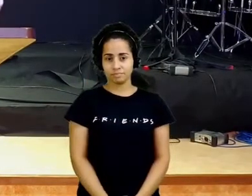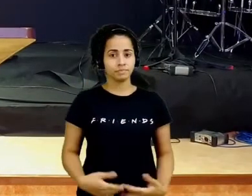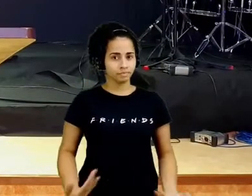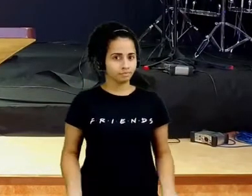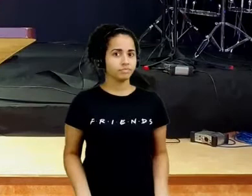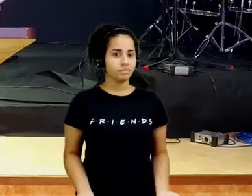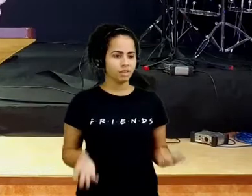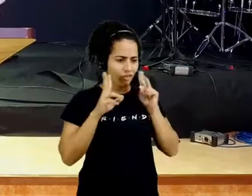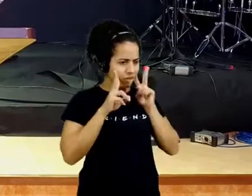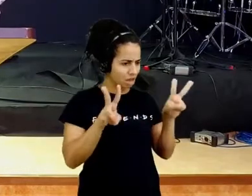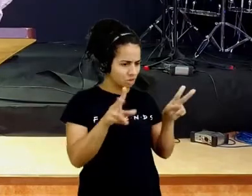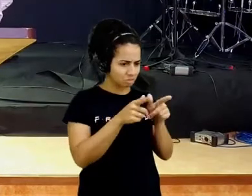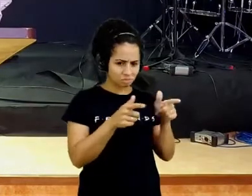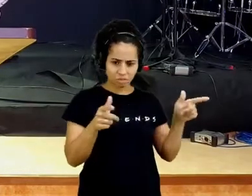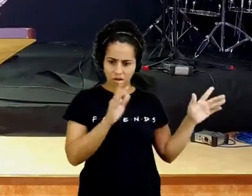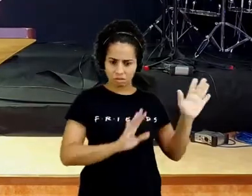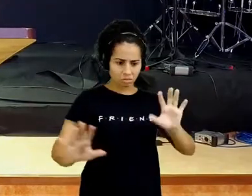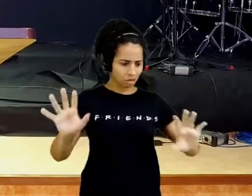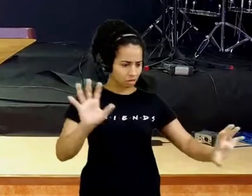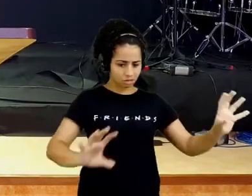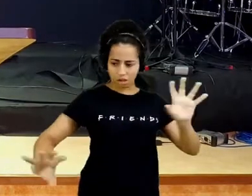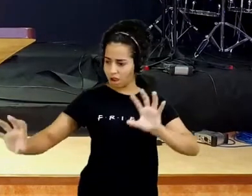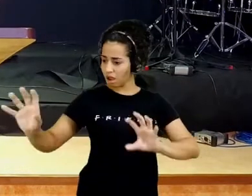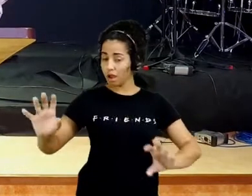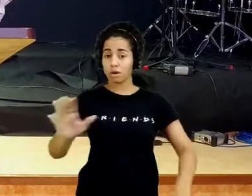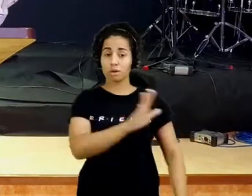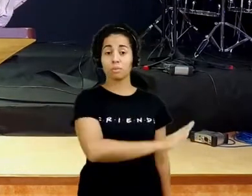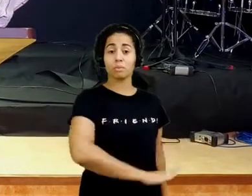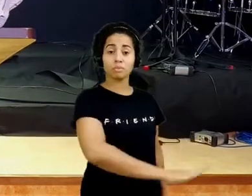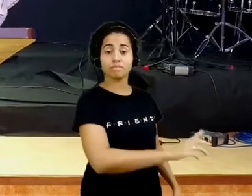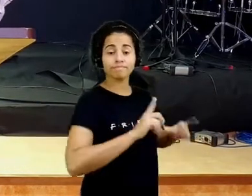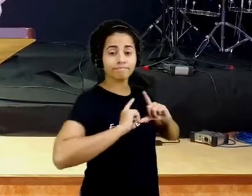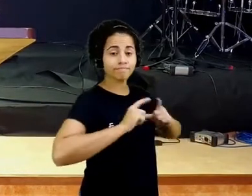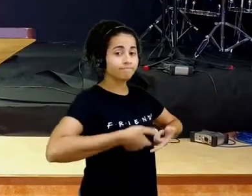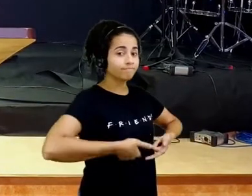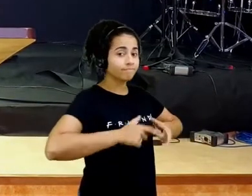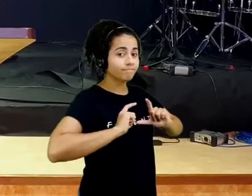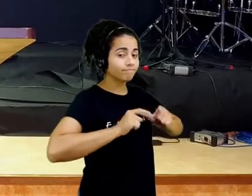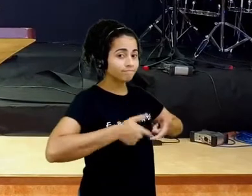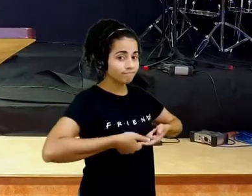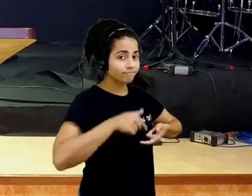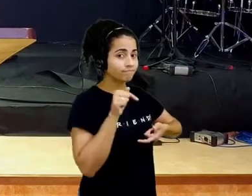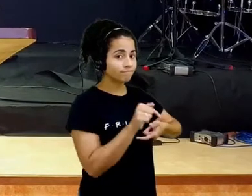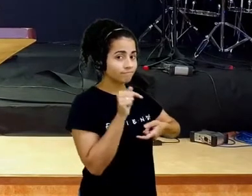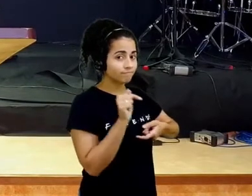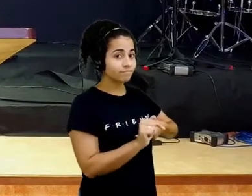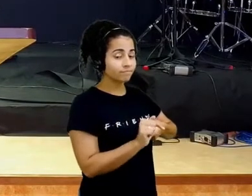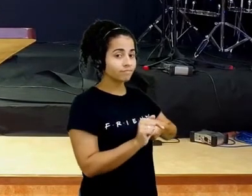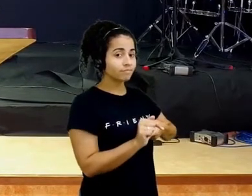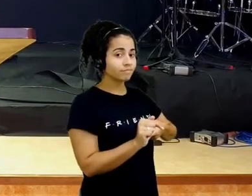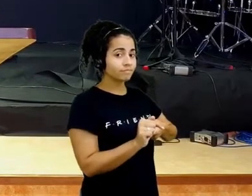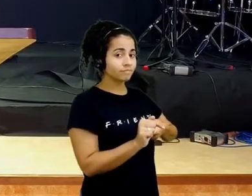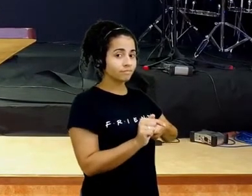diante deste quadro, o povo de Israel, os israelitas